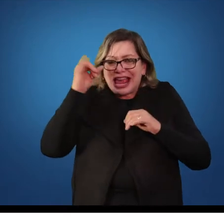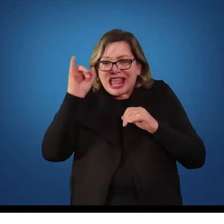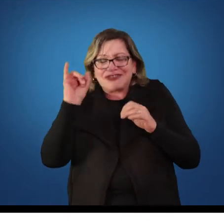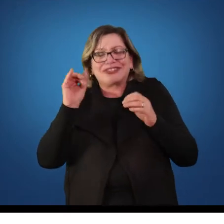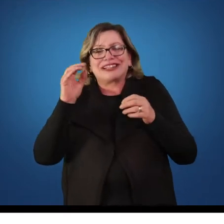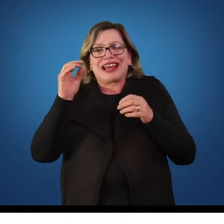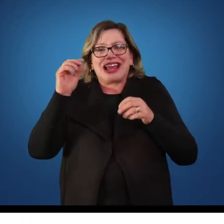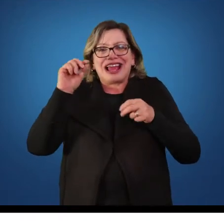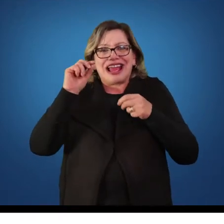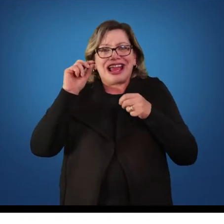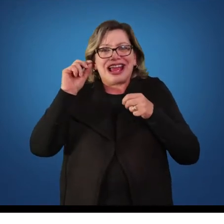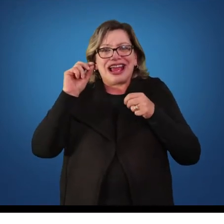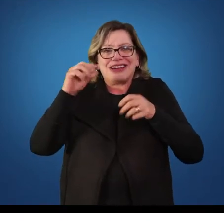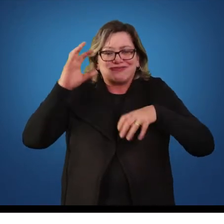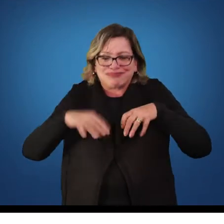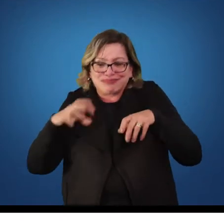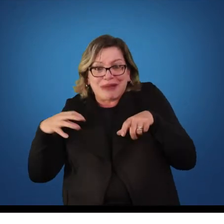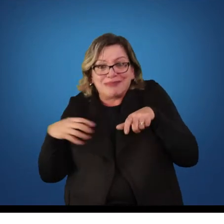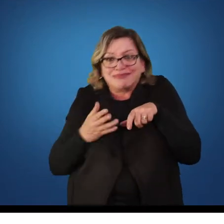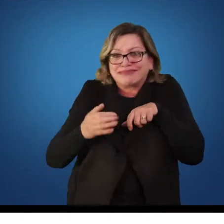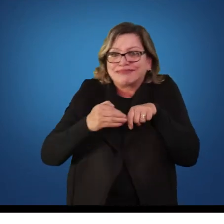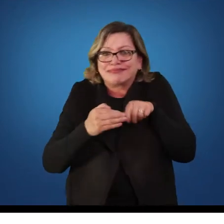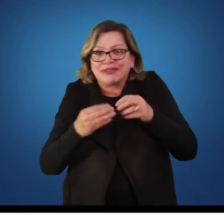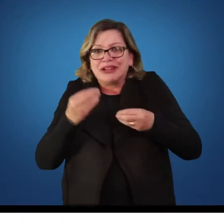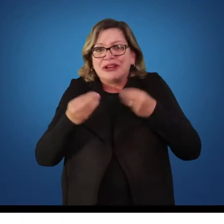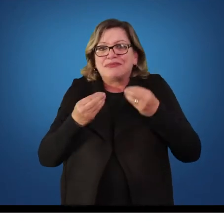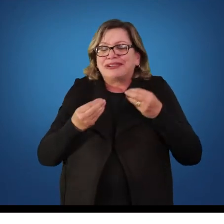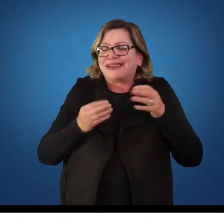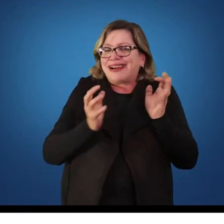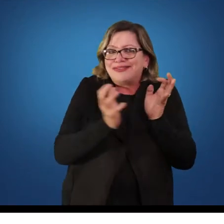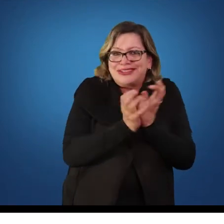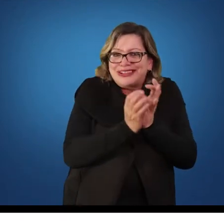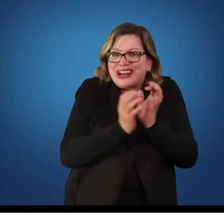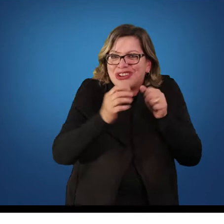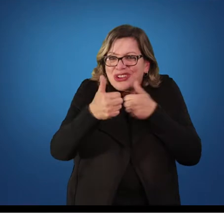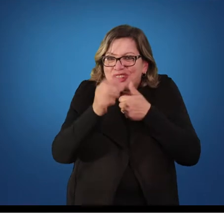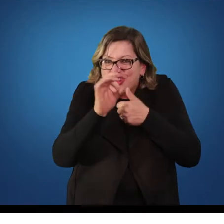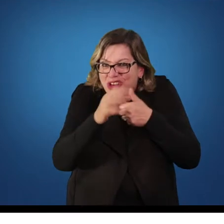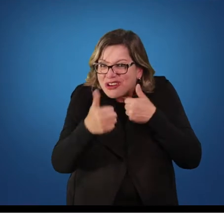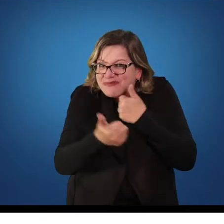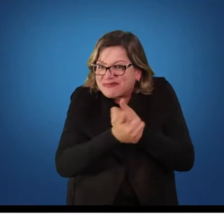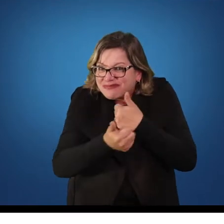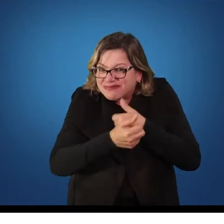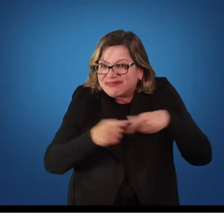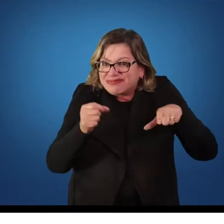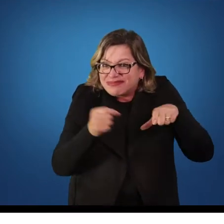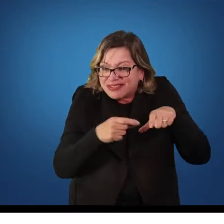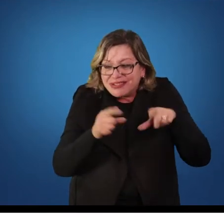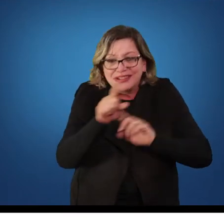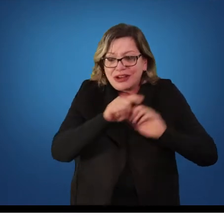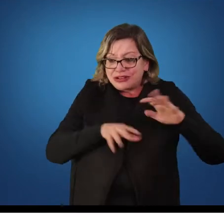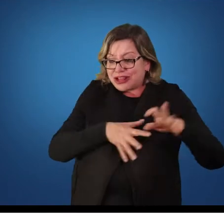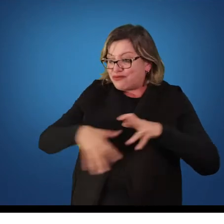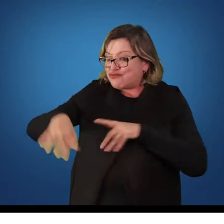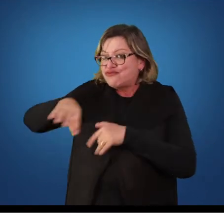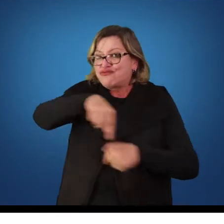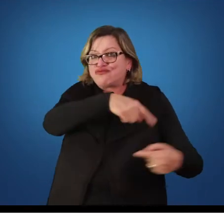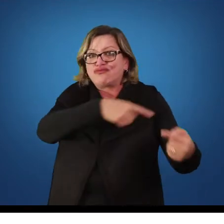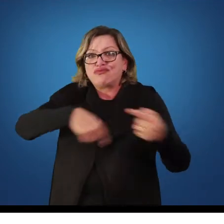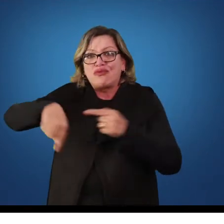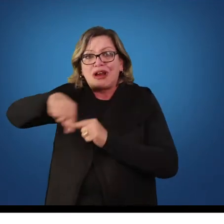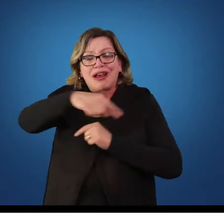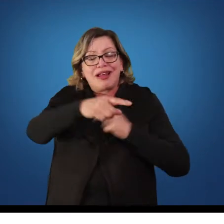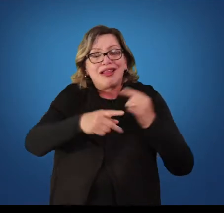durante o jogo porque o adversário não estará só à frente à área certo ele estará na quadra